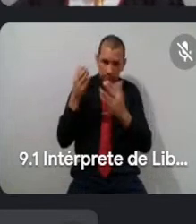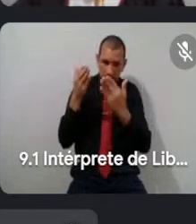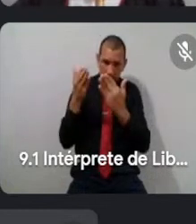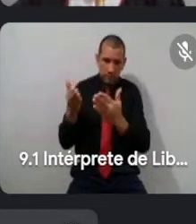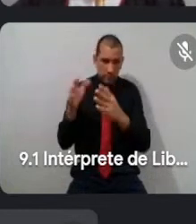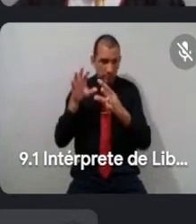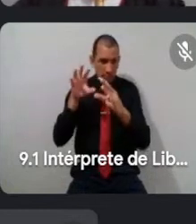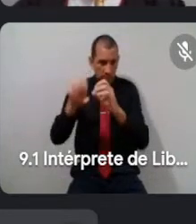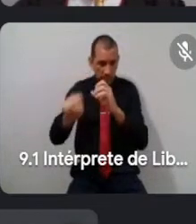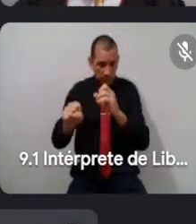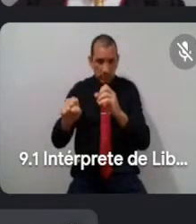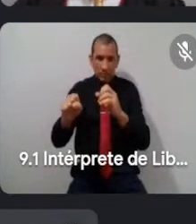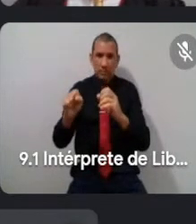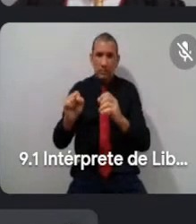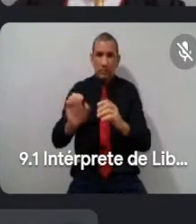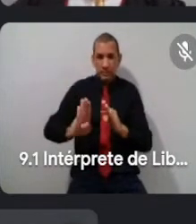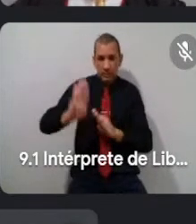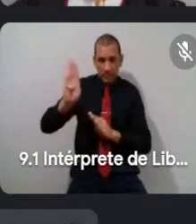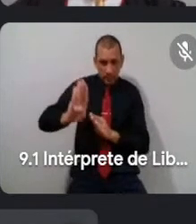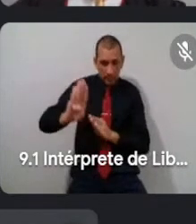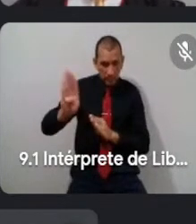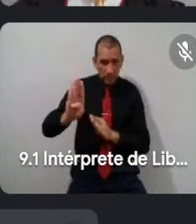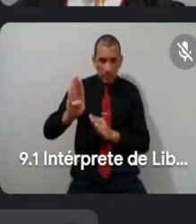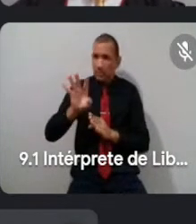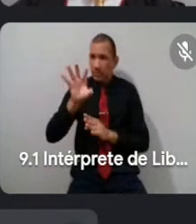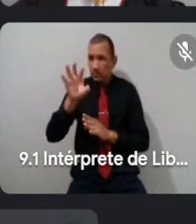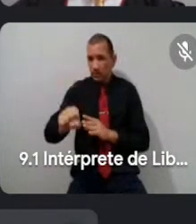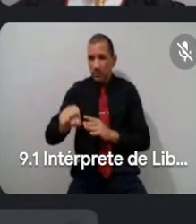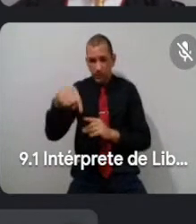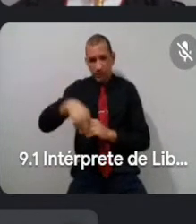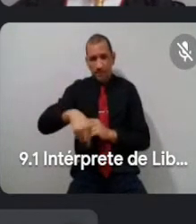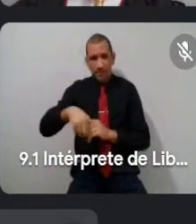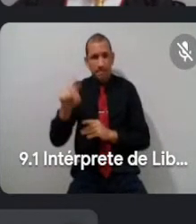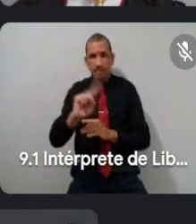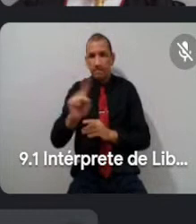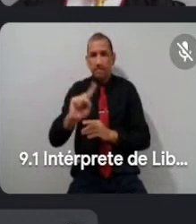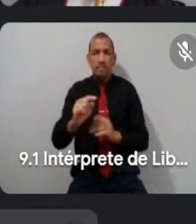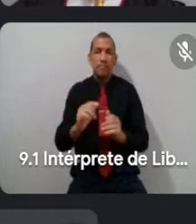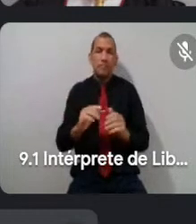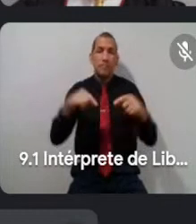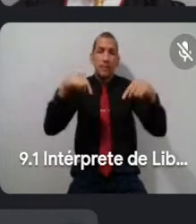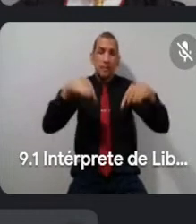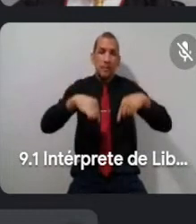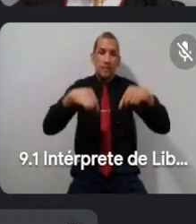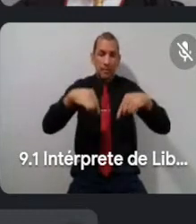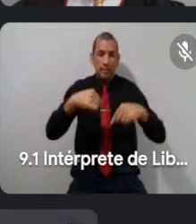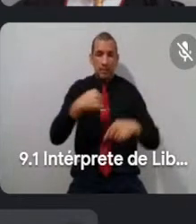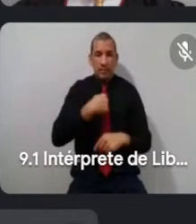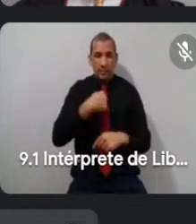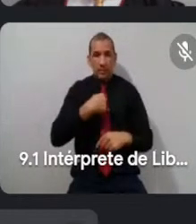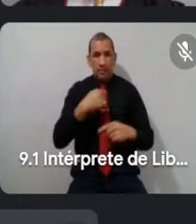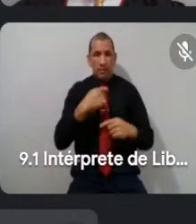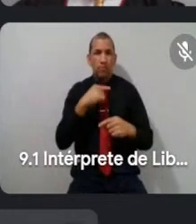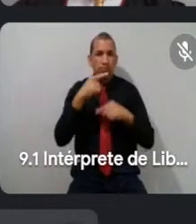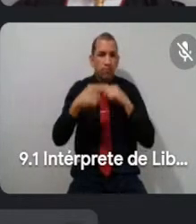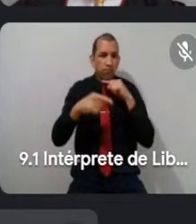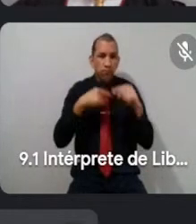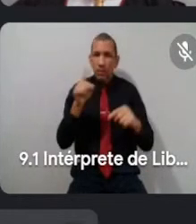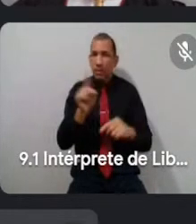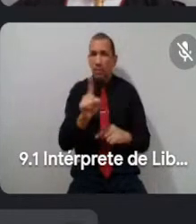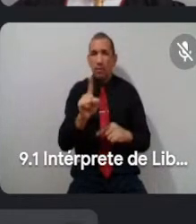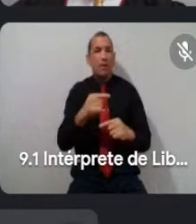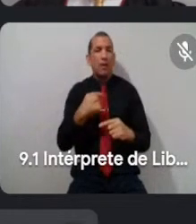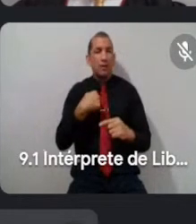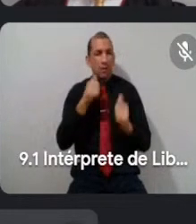à tamanho exagero é que chegou aqui então eu Sem nenhuma dúvida acompanha um